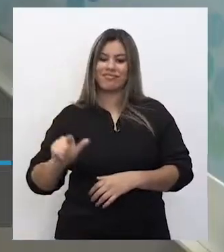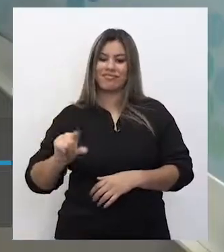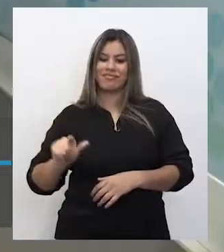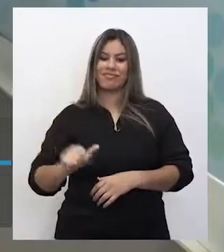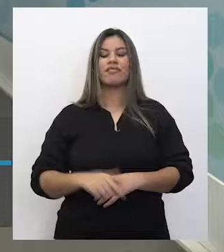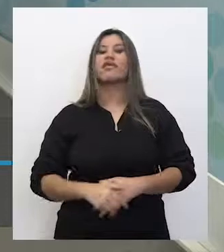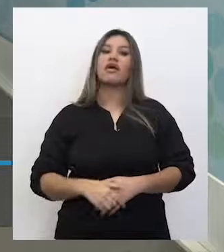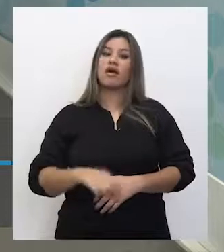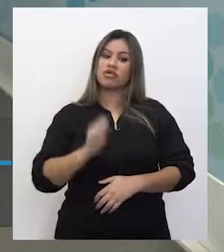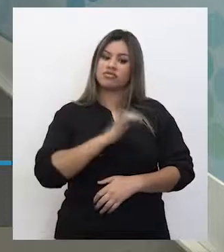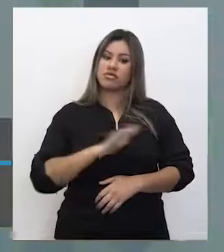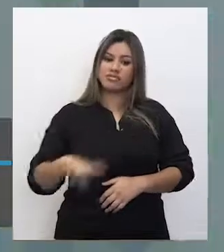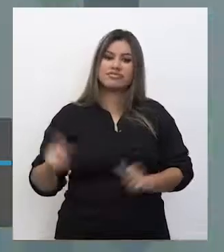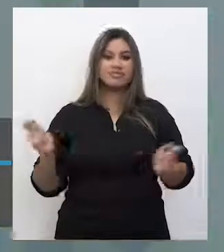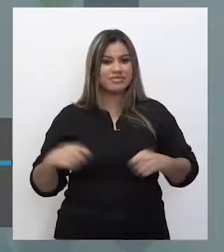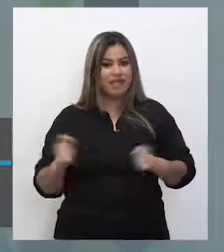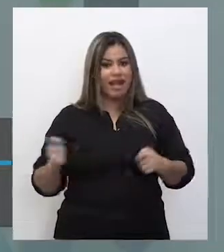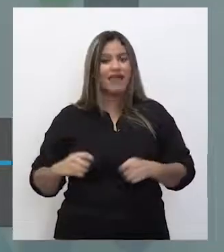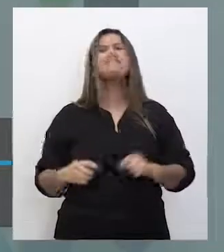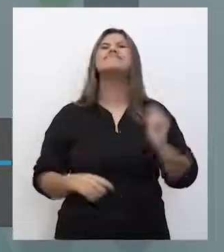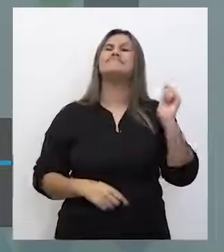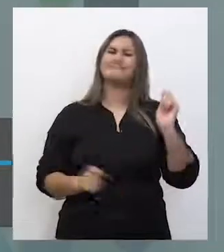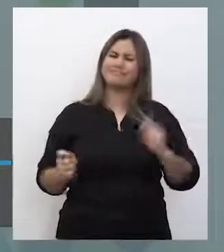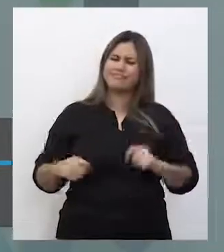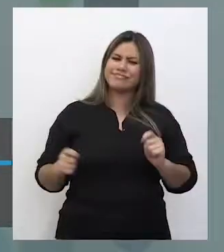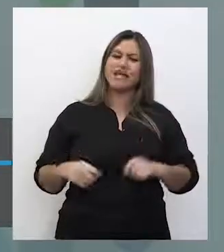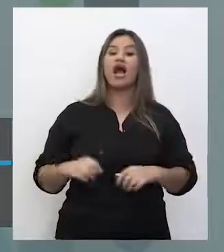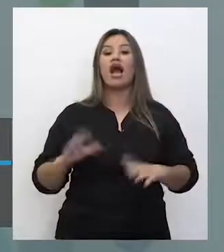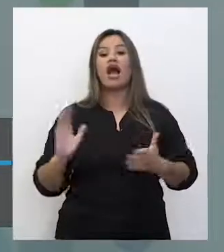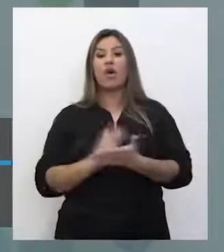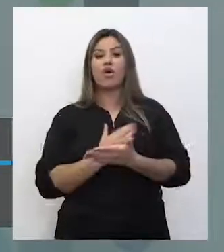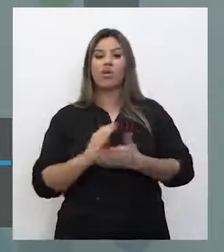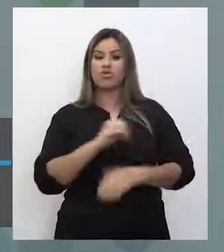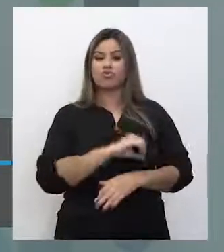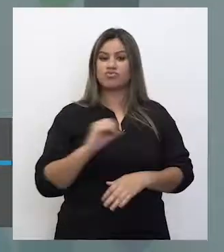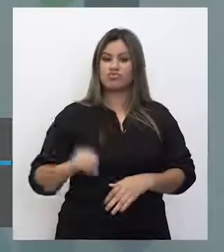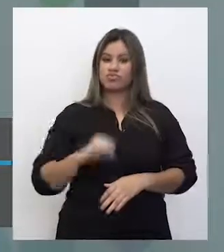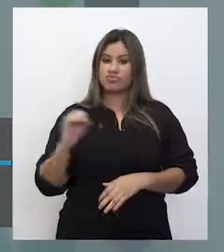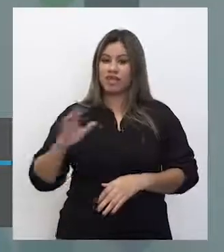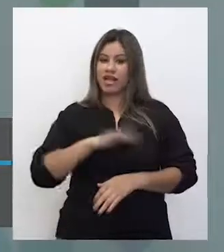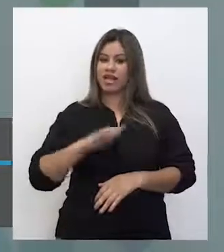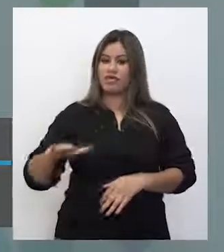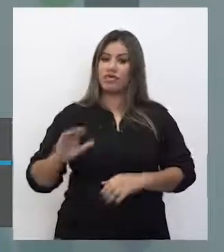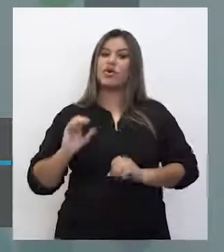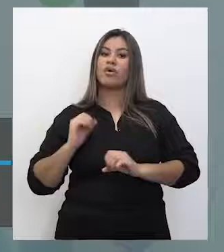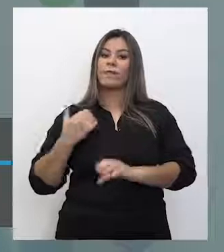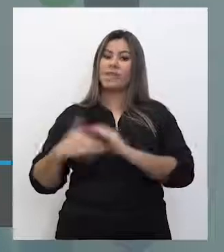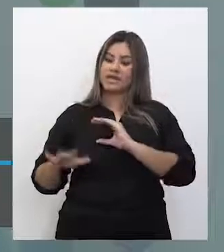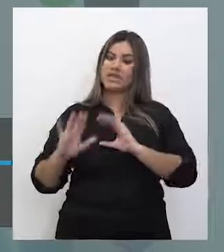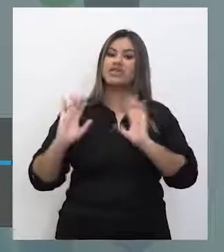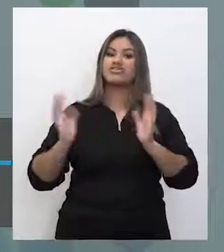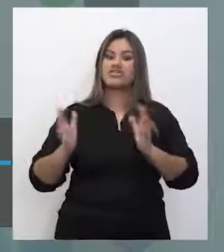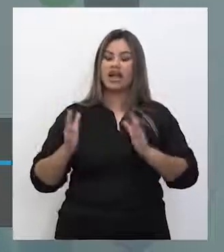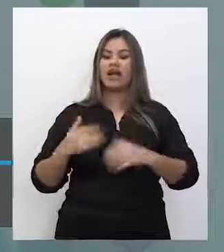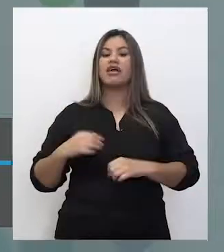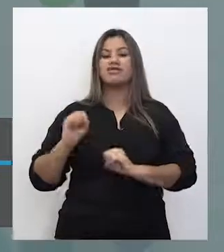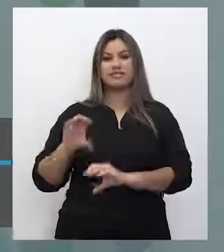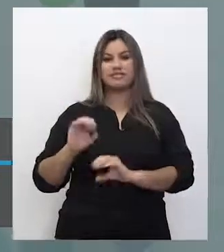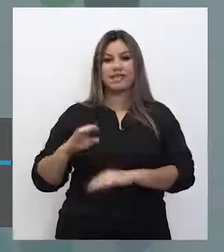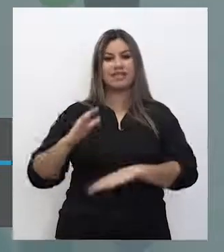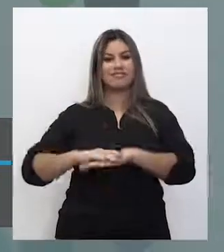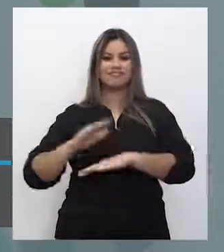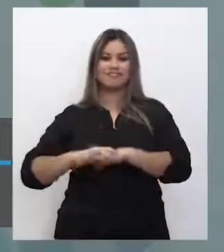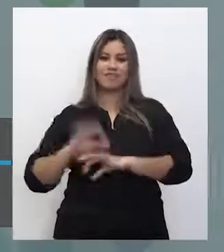podem fazer? Podem, os alunos podem fazer. Já tem alunos do Centro de Mídias que eu já ensinei para eles, me procuraram lá, eu já ensinei e eles já